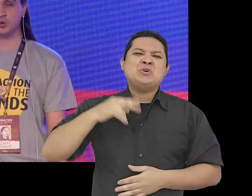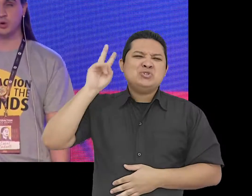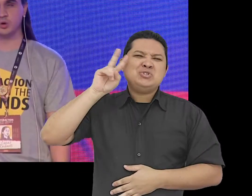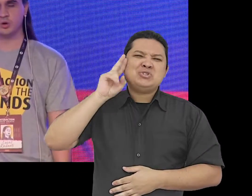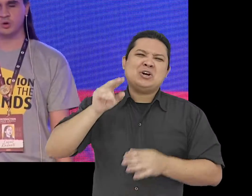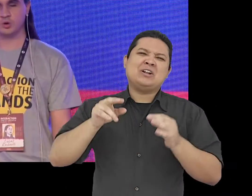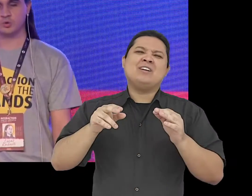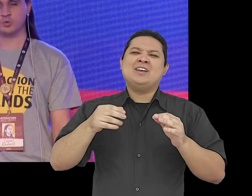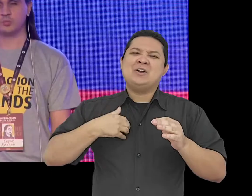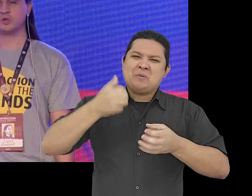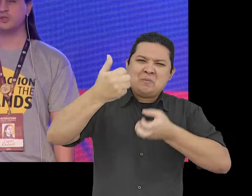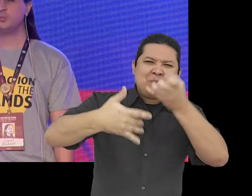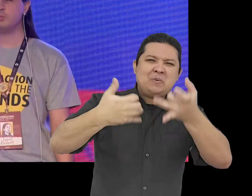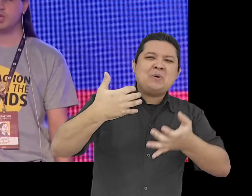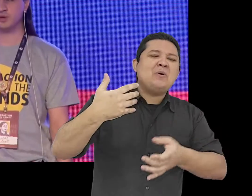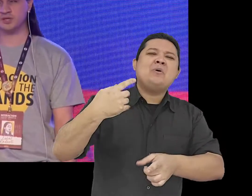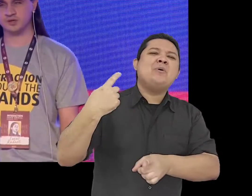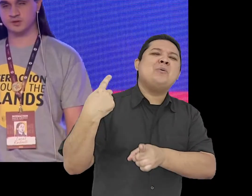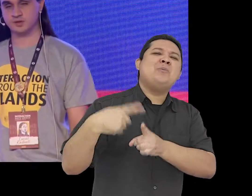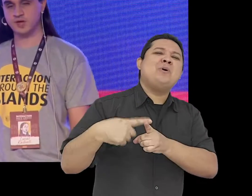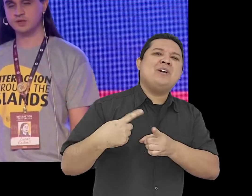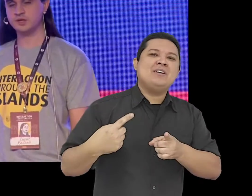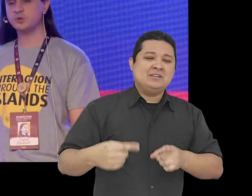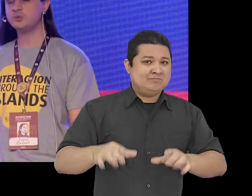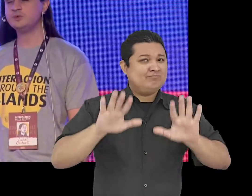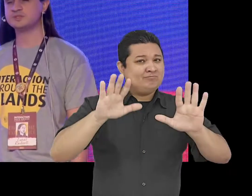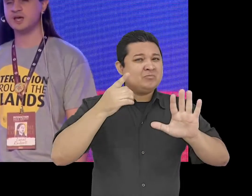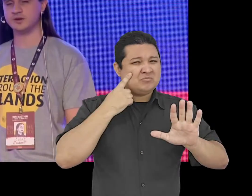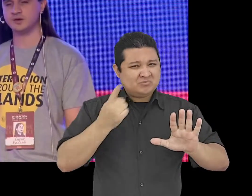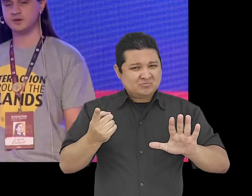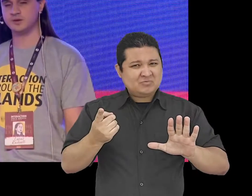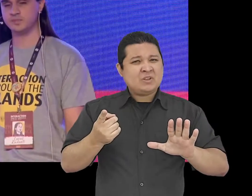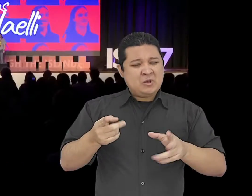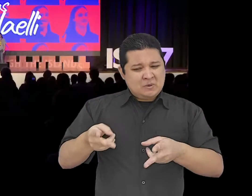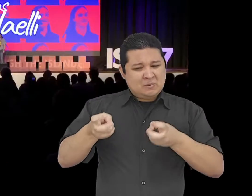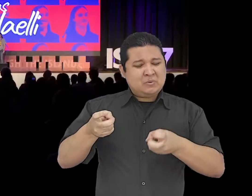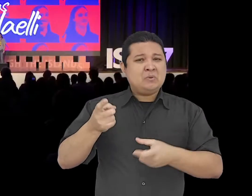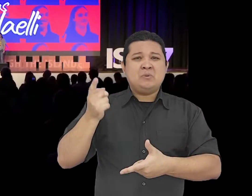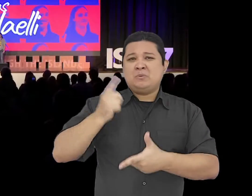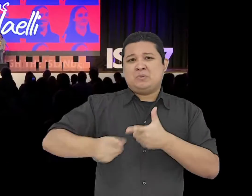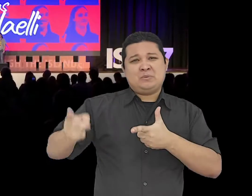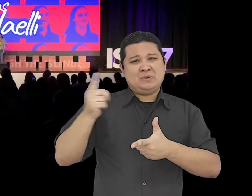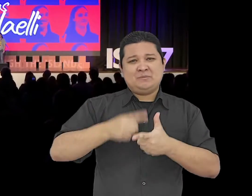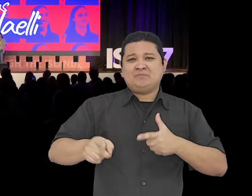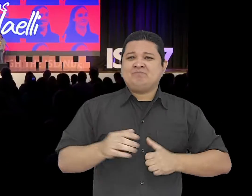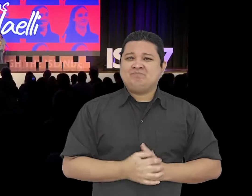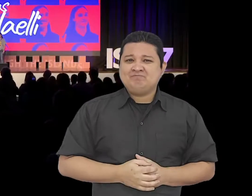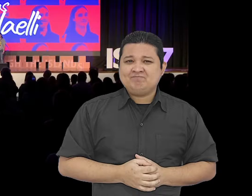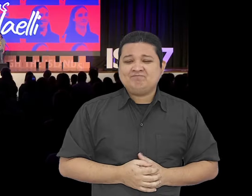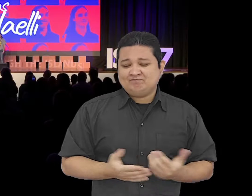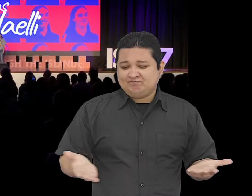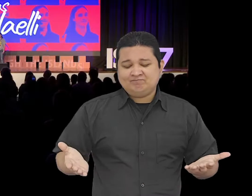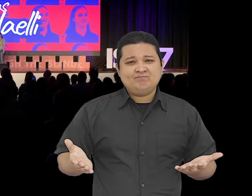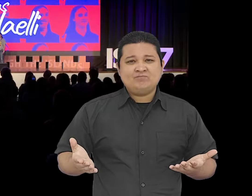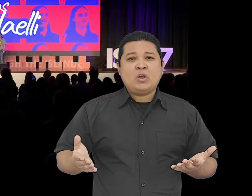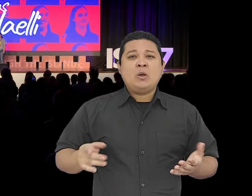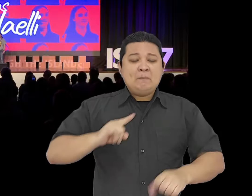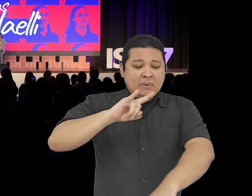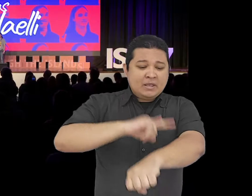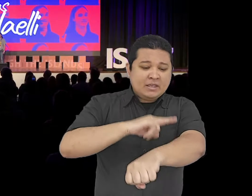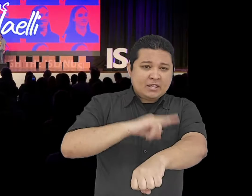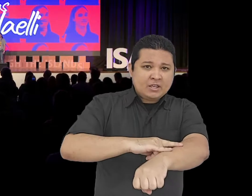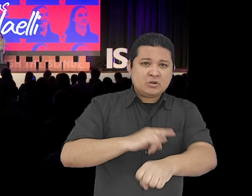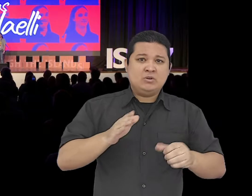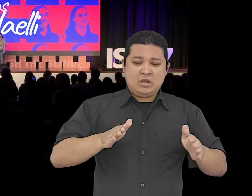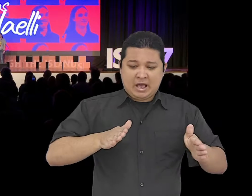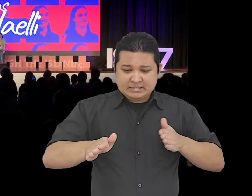desse banheiro? Porque tem um problema aqui. E tem um problema sério. Ele não funcionou. Era uma coisa tão simples